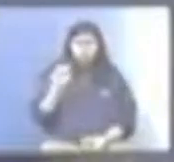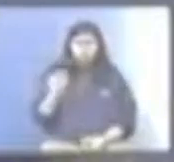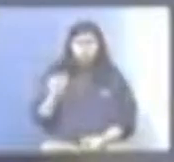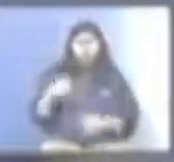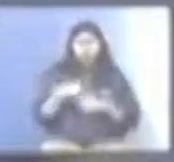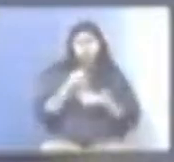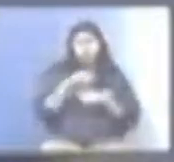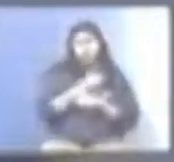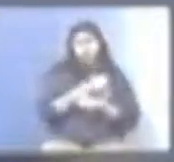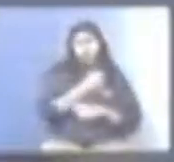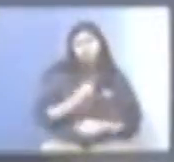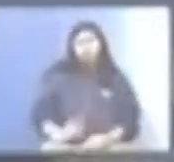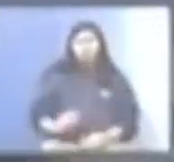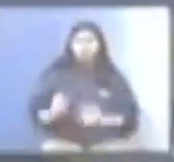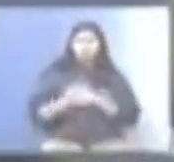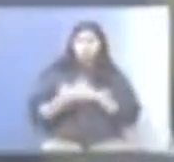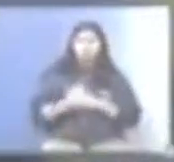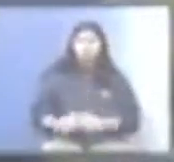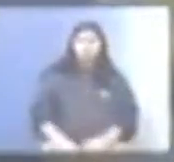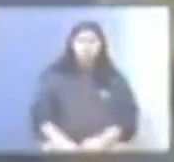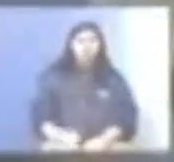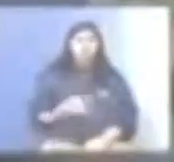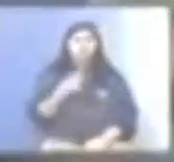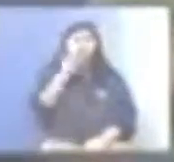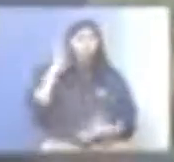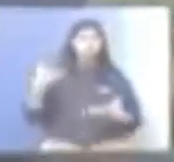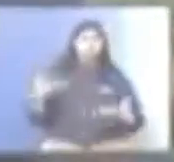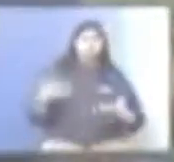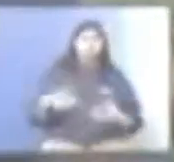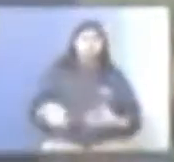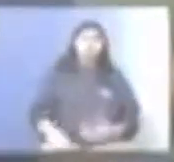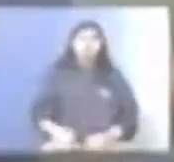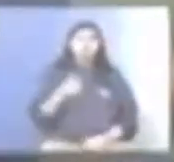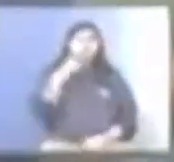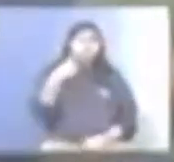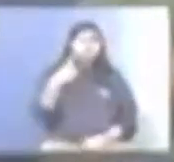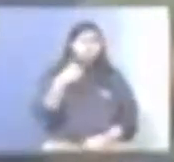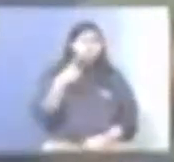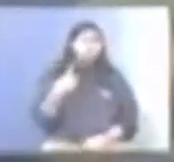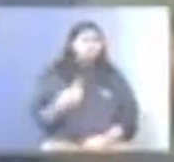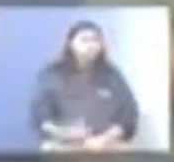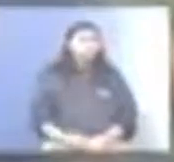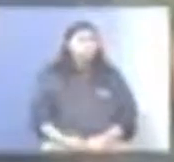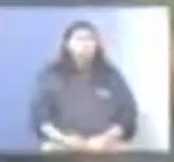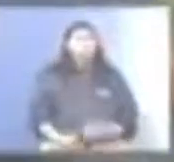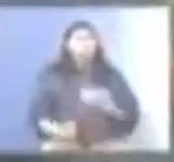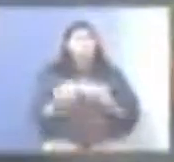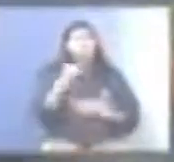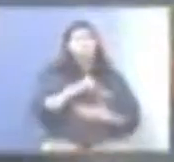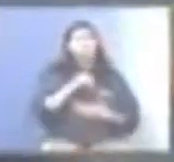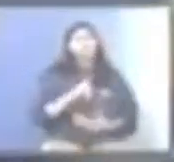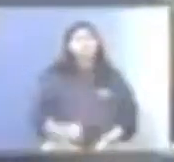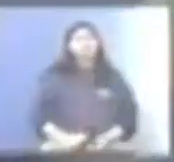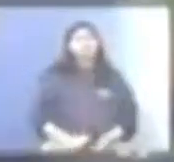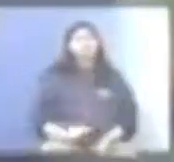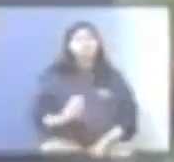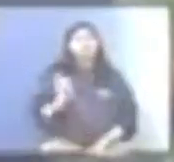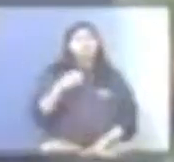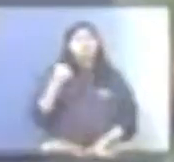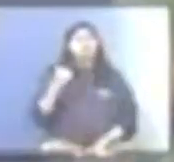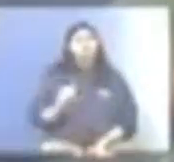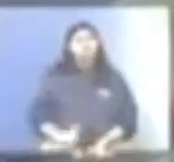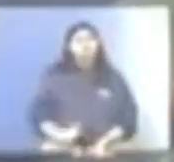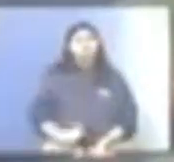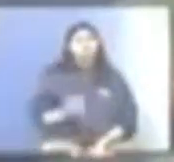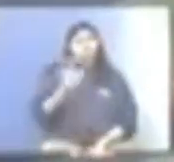costuradas. No que me aproximei, me espantei e descobri. A entrada do inferno é um tapete feito